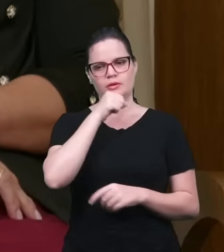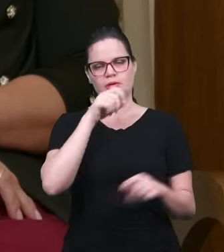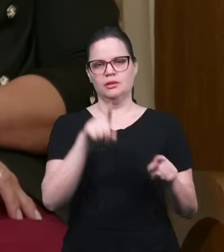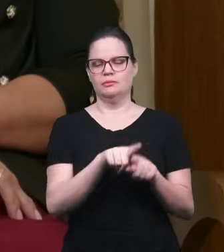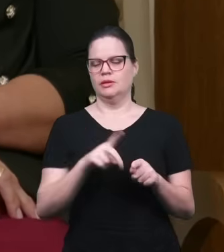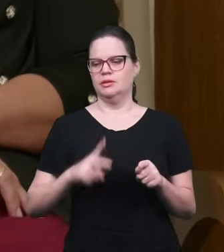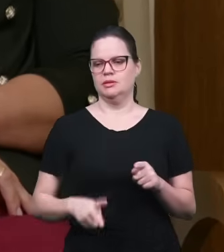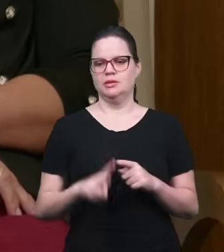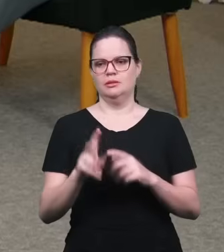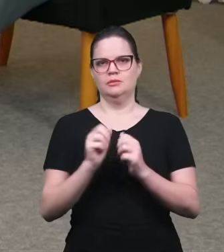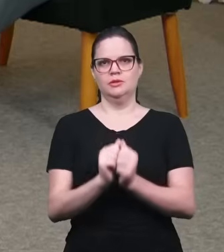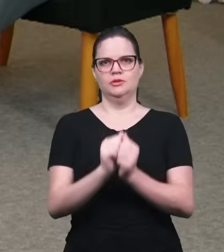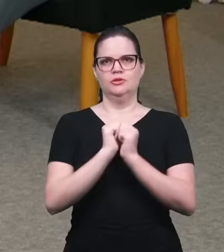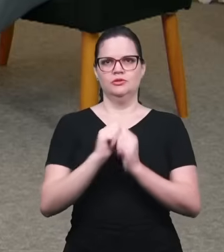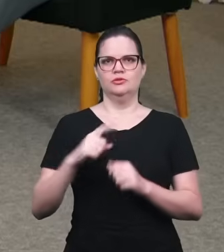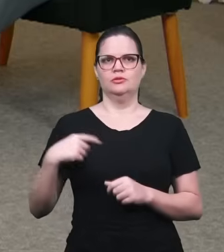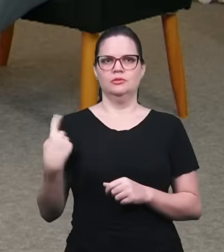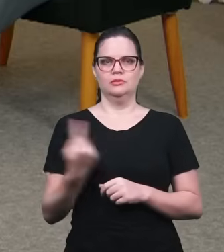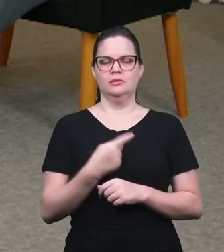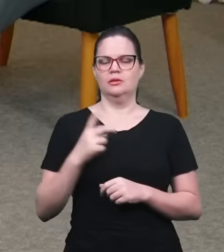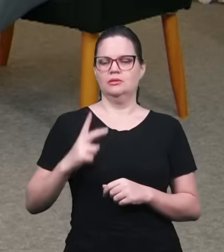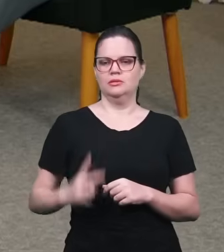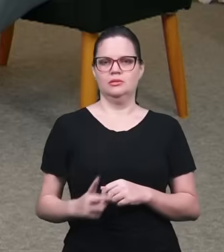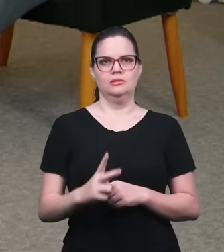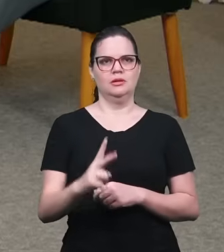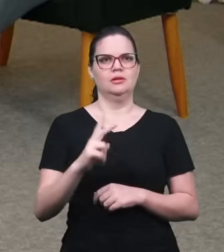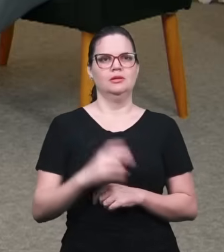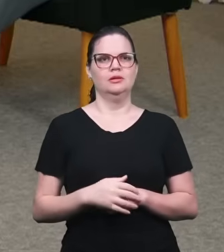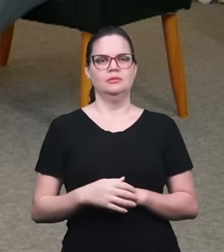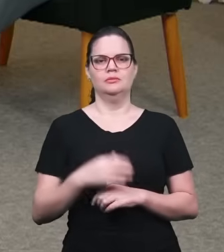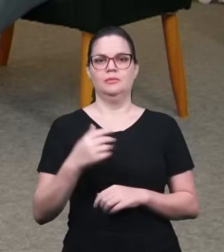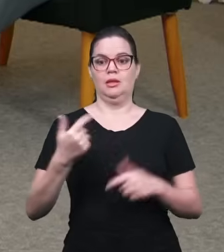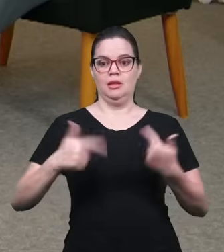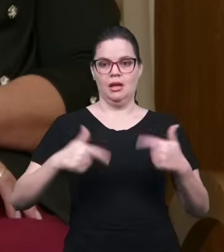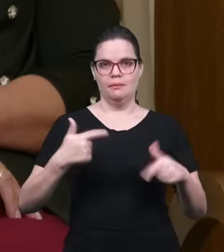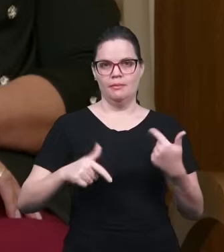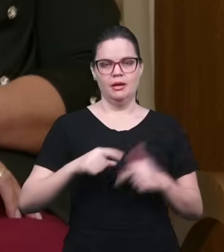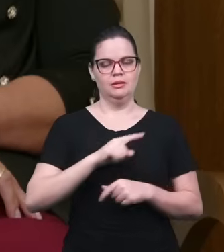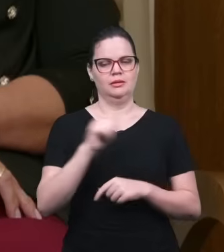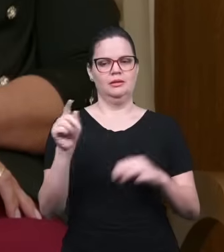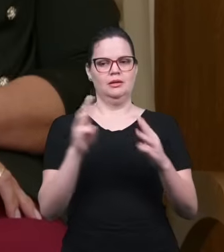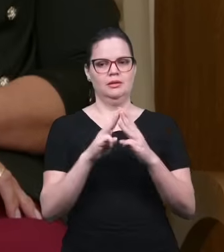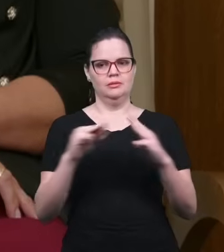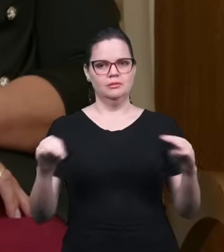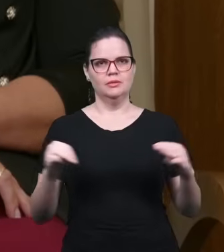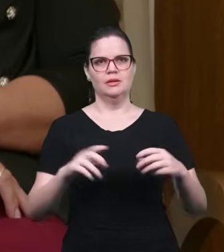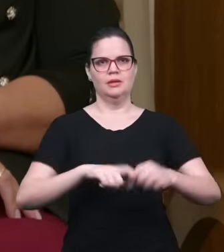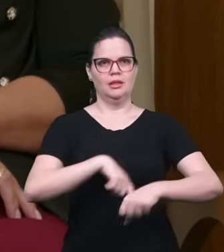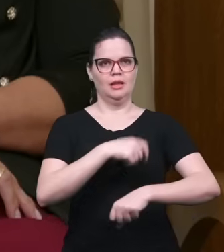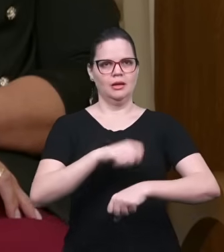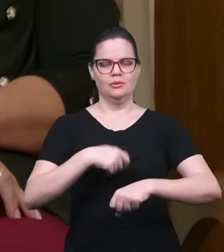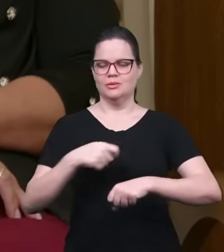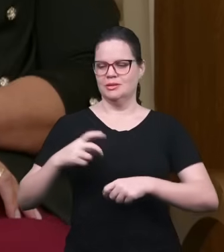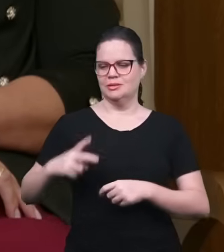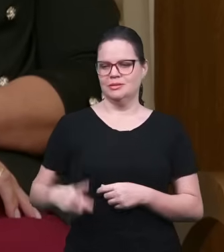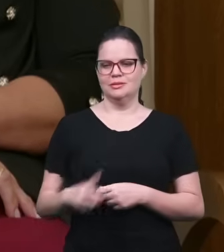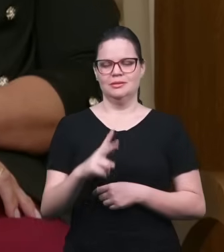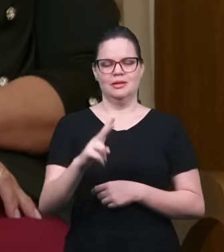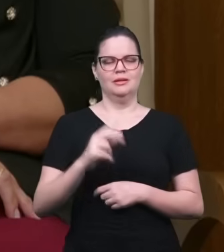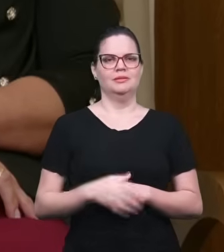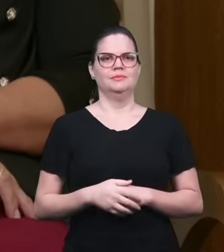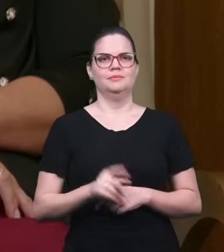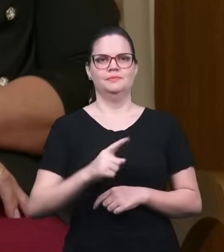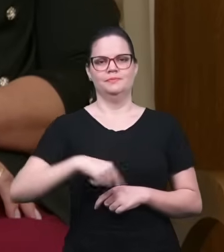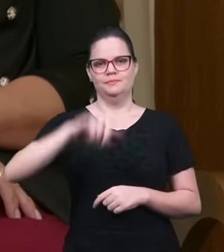lá conosco, né? Uma Até valente hoje do acompanhando, Senhor. né? Sempre quer trabalhar ali no Manaim, Na cozinha nas do atividades, Manaim. né? Que maravilha. Então